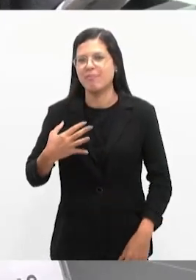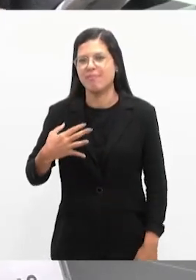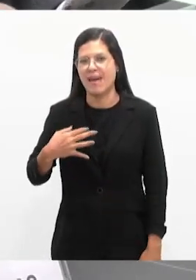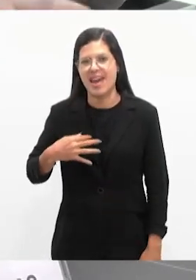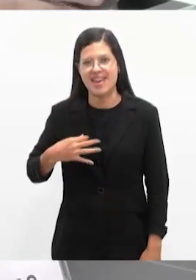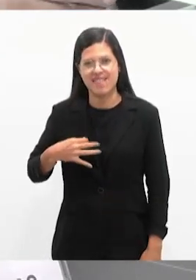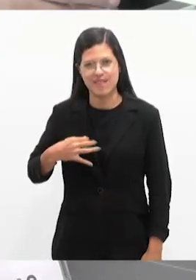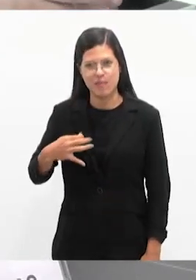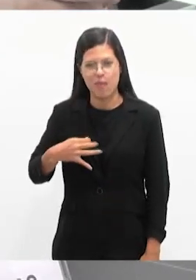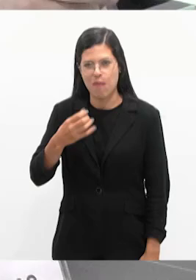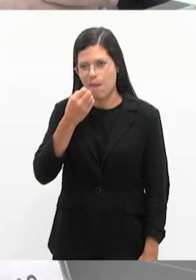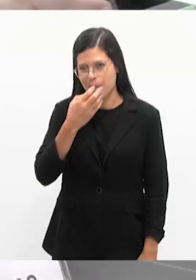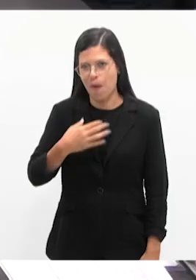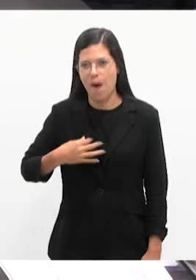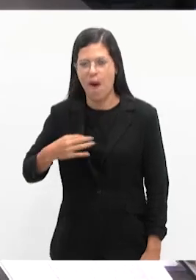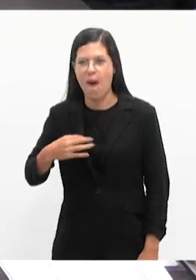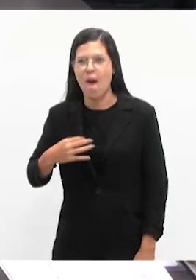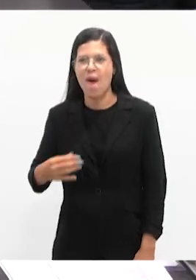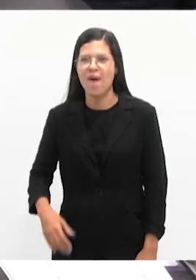vestido.